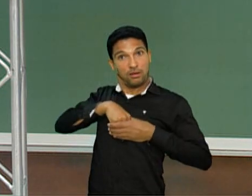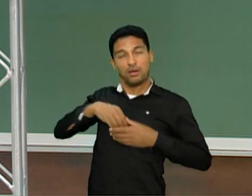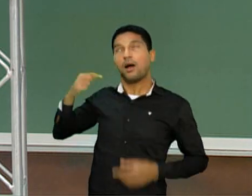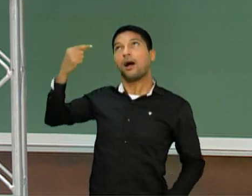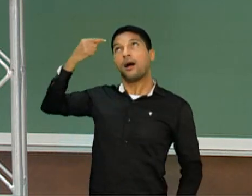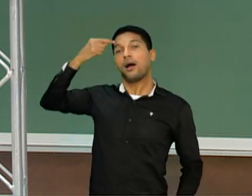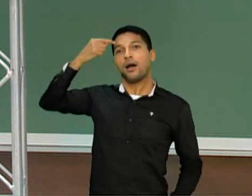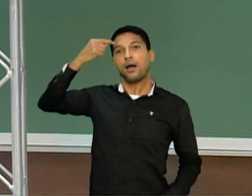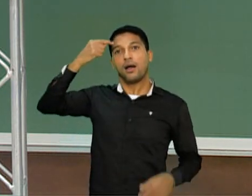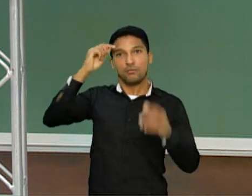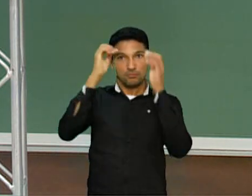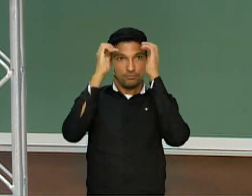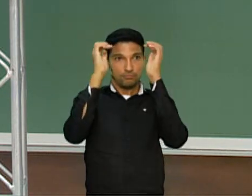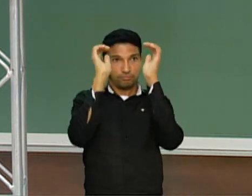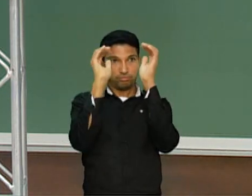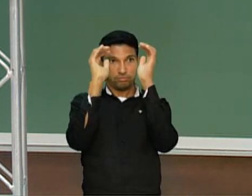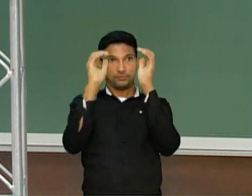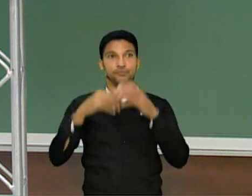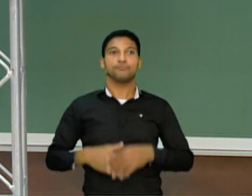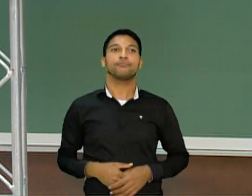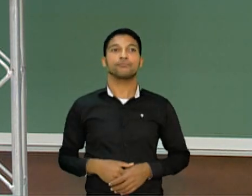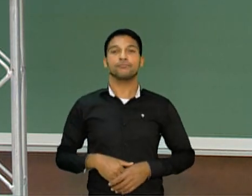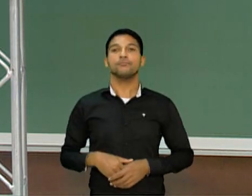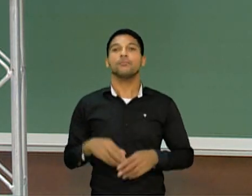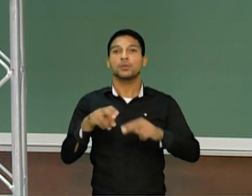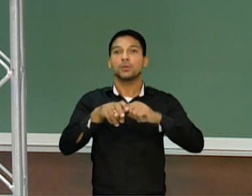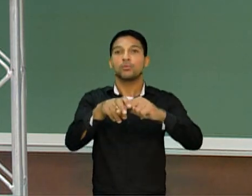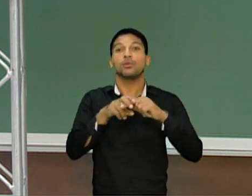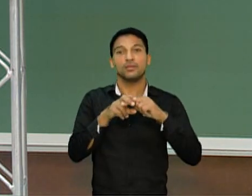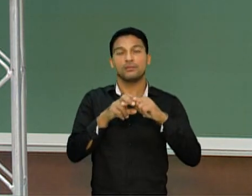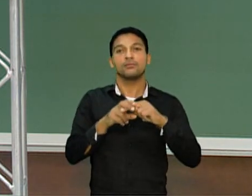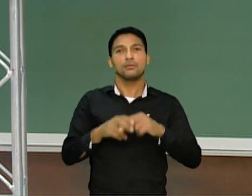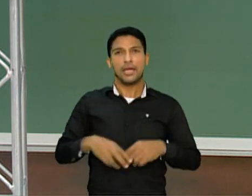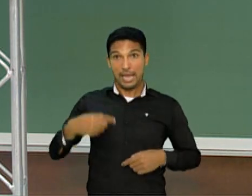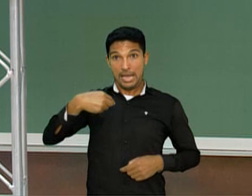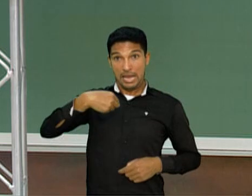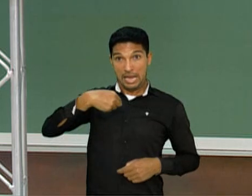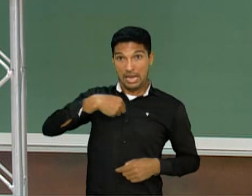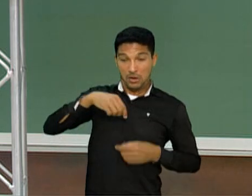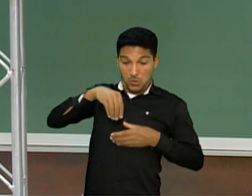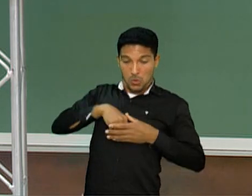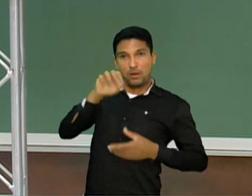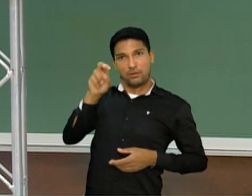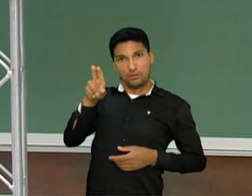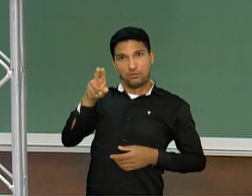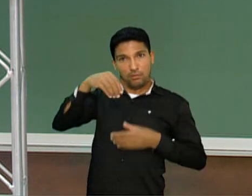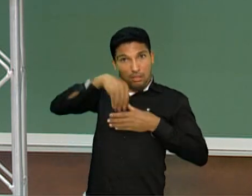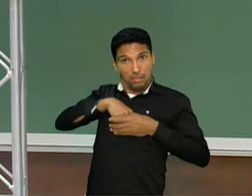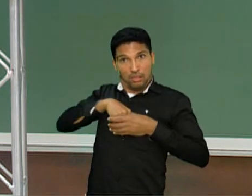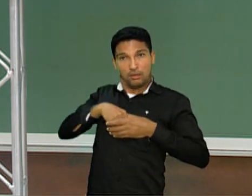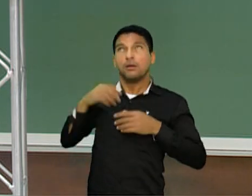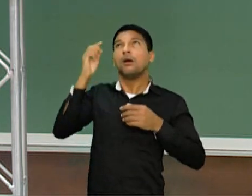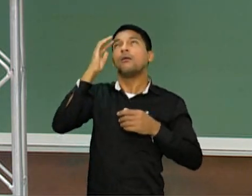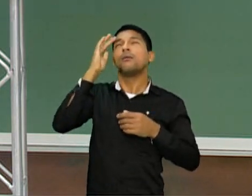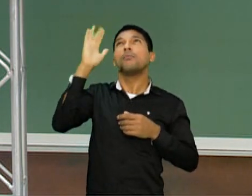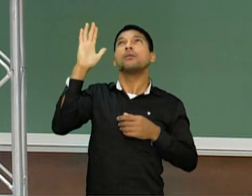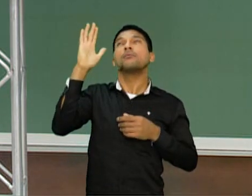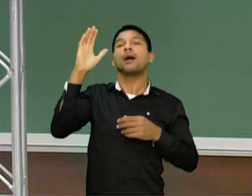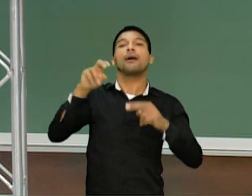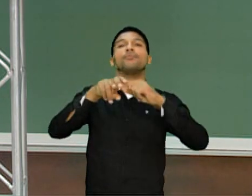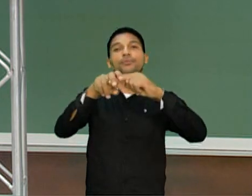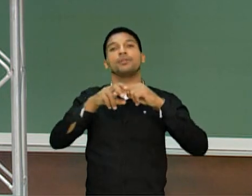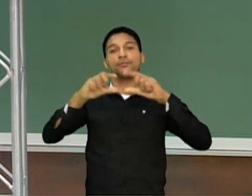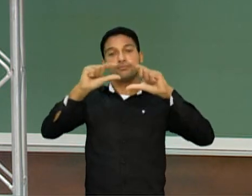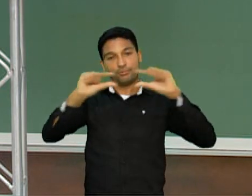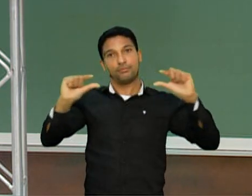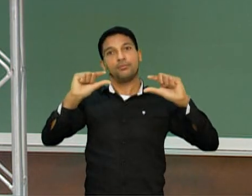pensando, é exatamente isso que garante essa máxima cartesiana. Penso, logo existo. E aqui vem